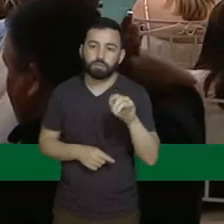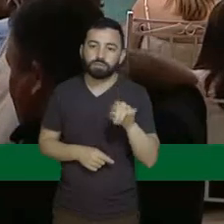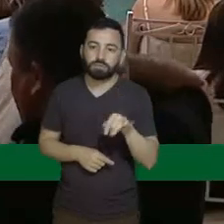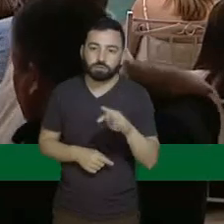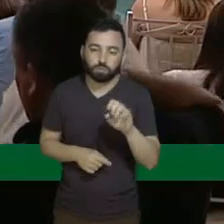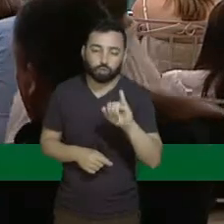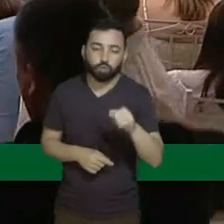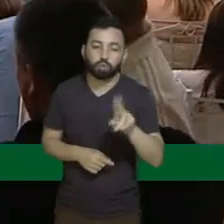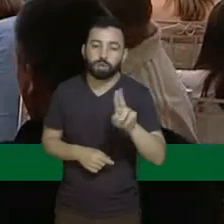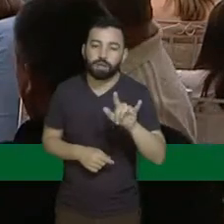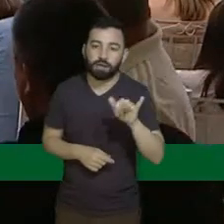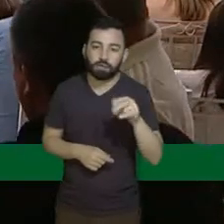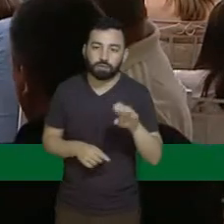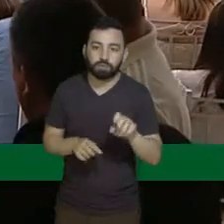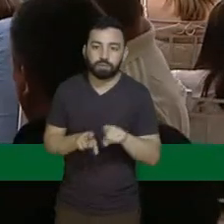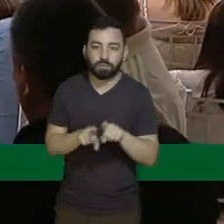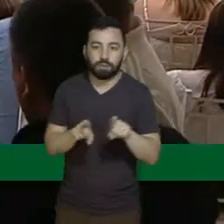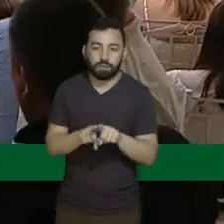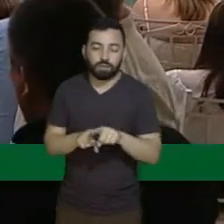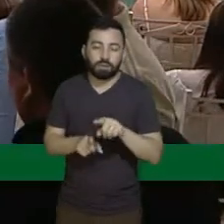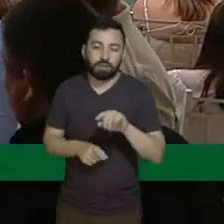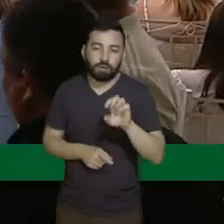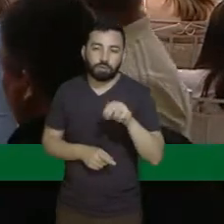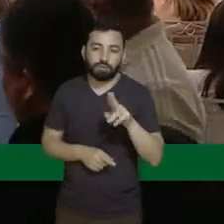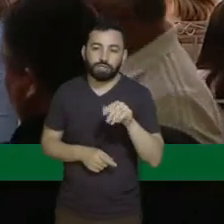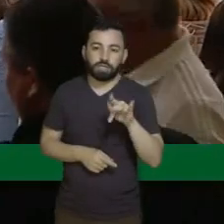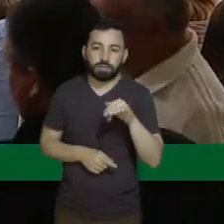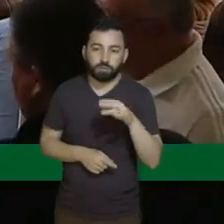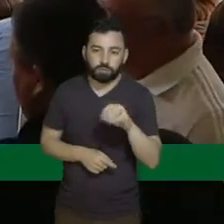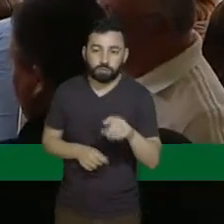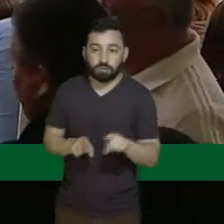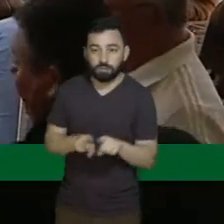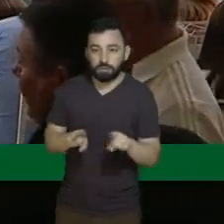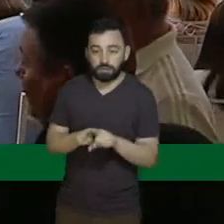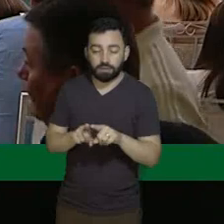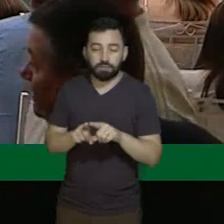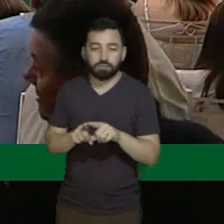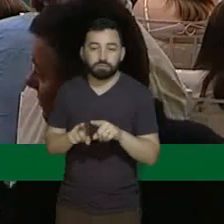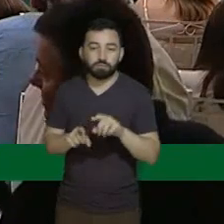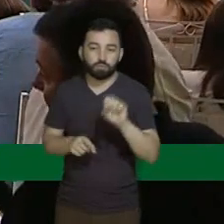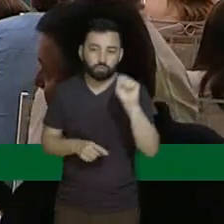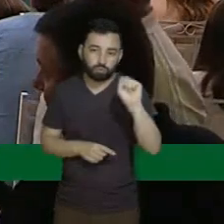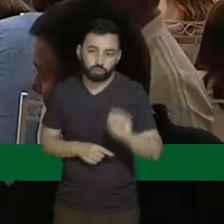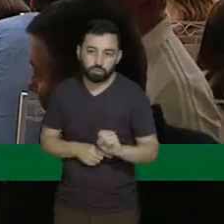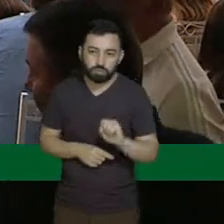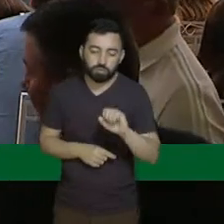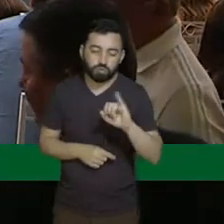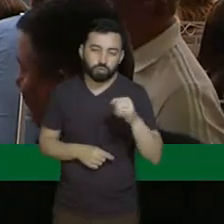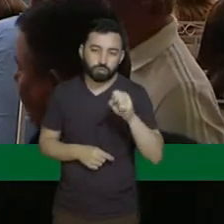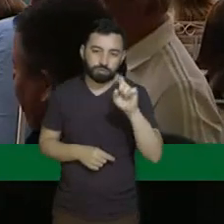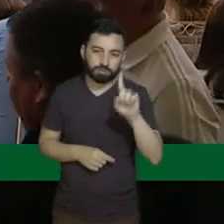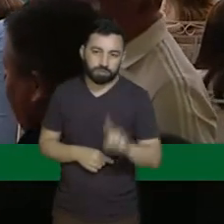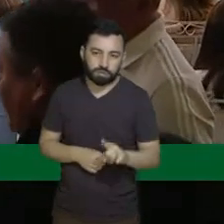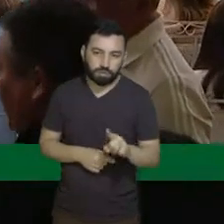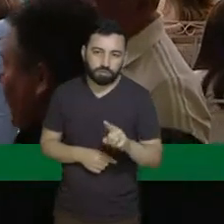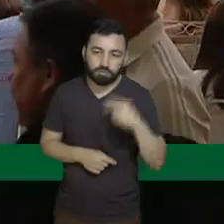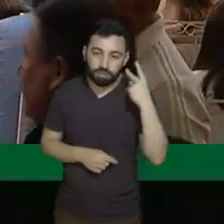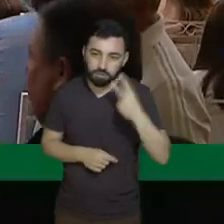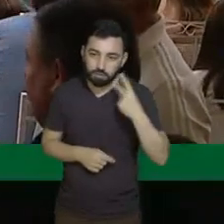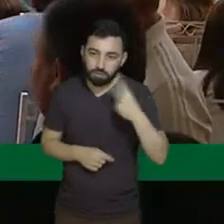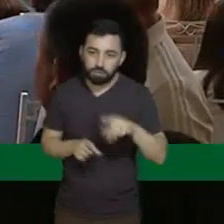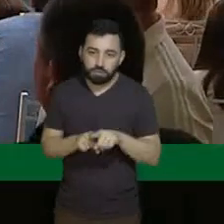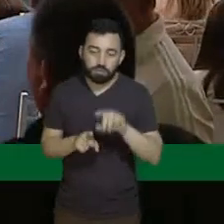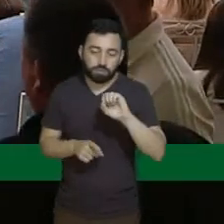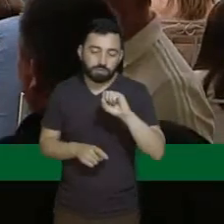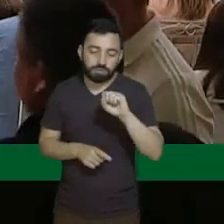do município de Pinhalzinho, Eugênio Hansen, vereador do município de Caxambu do Sul, Ari José Pompeu da Silva, vereador do município de São João do